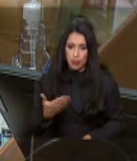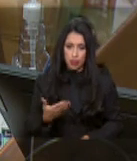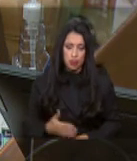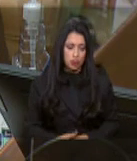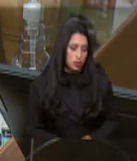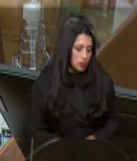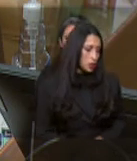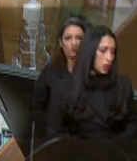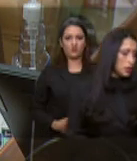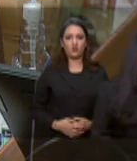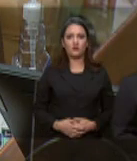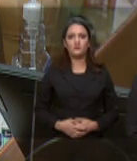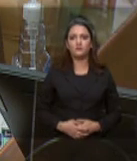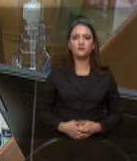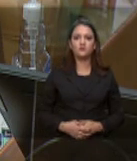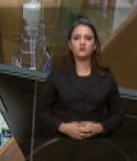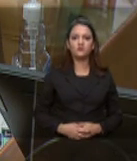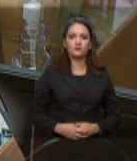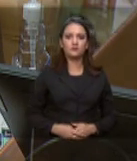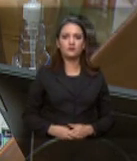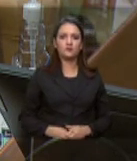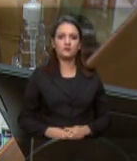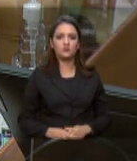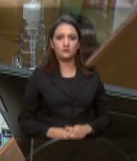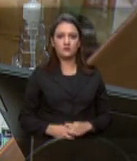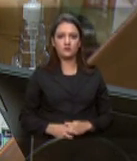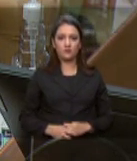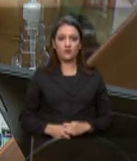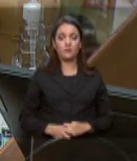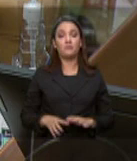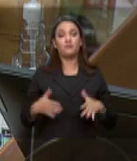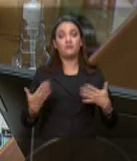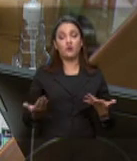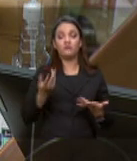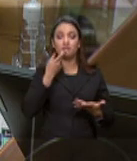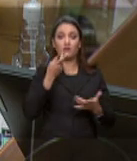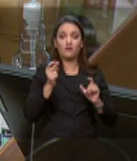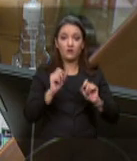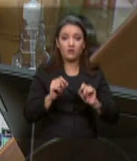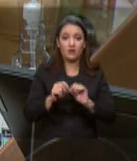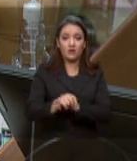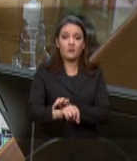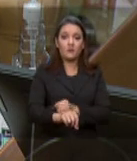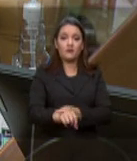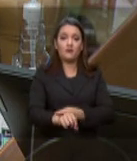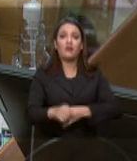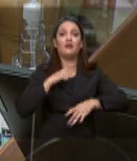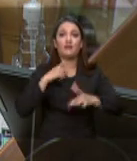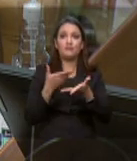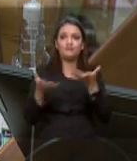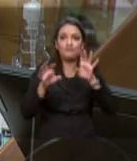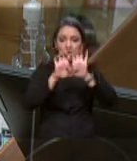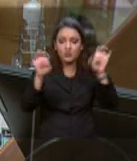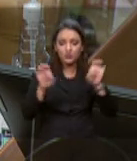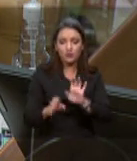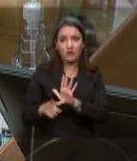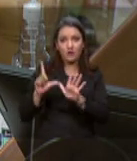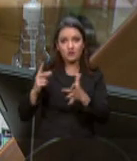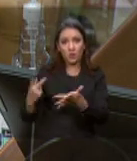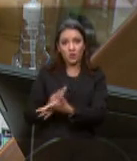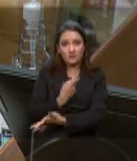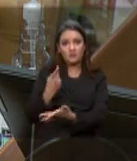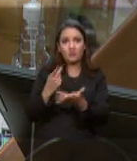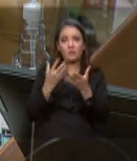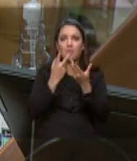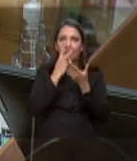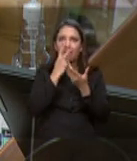é dito expressamente como desmonte da estrutura que vinha sendo aplicado, se deu porque em 2014